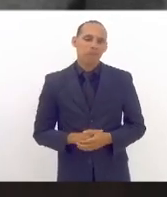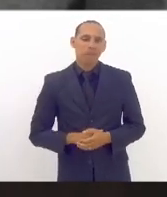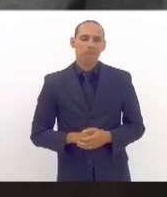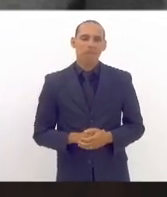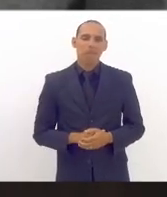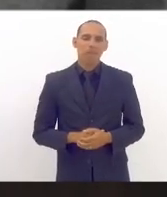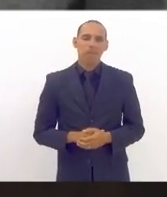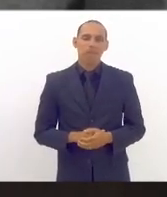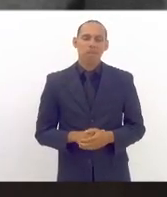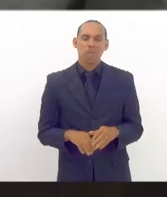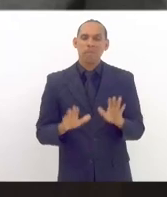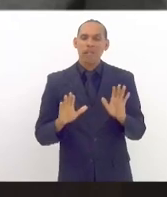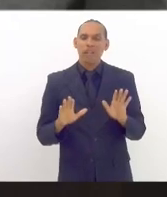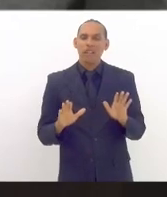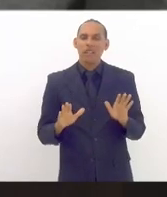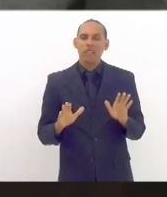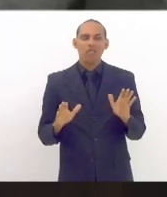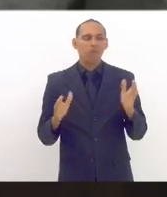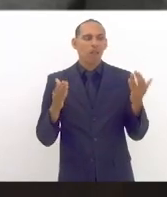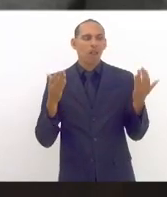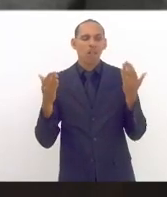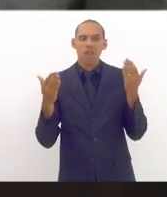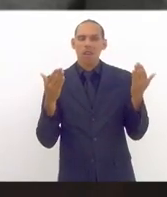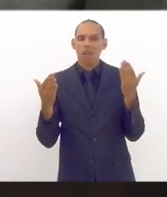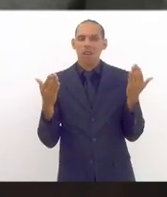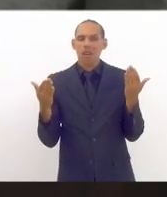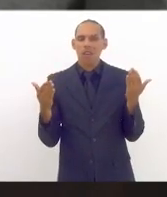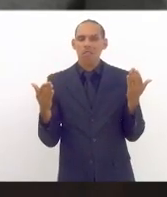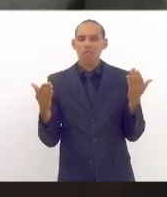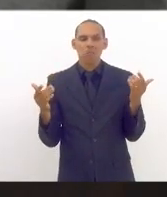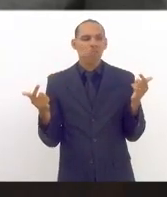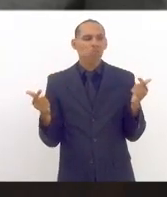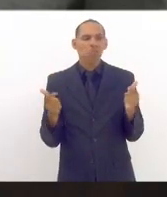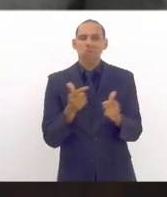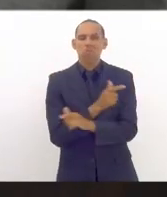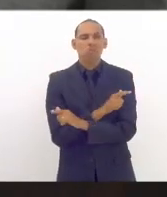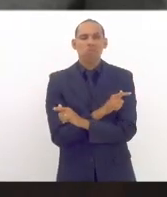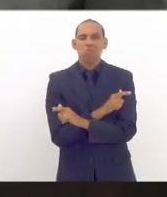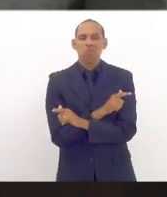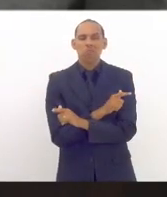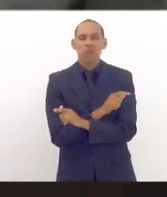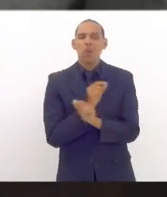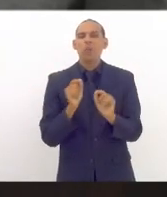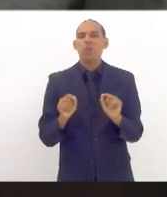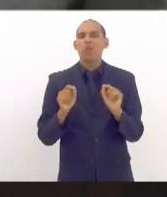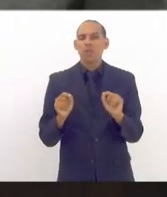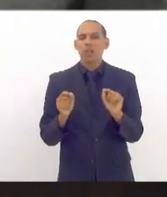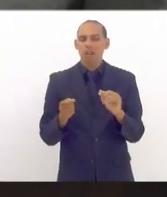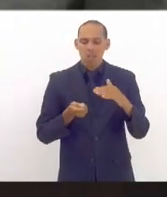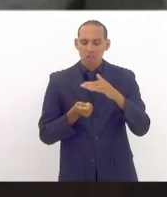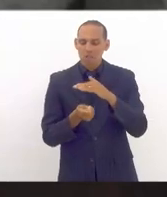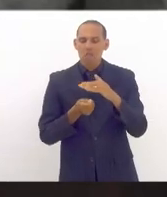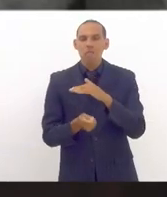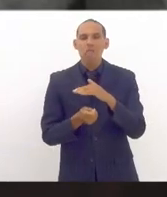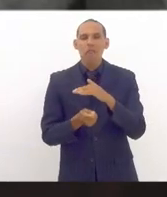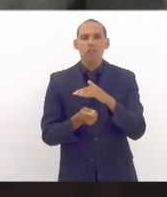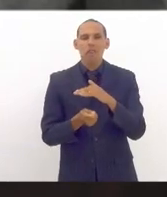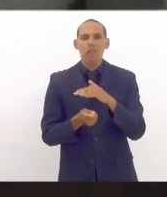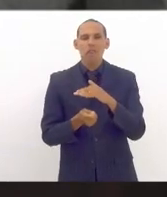não tem nenhum nenhuma simulação de como aqueles ditos investimentos